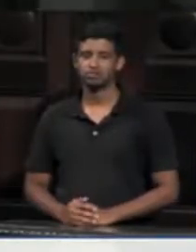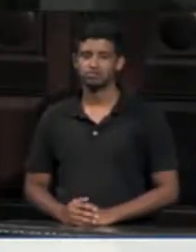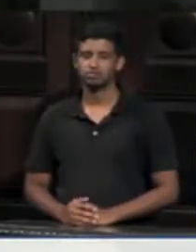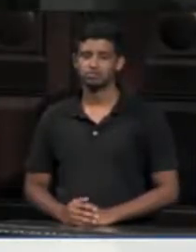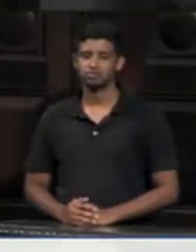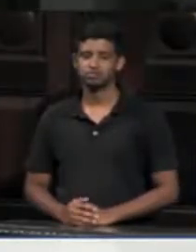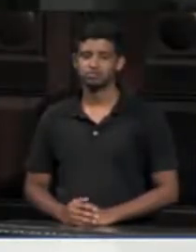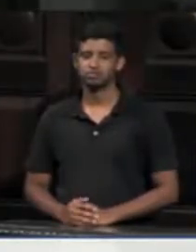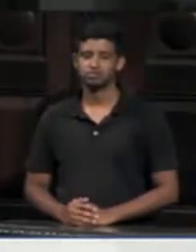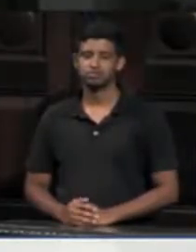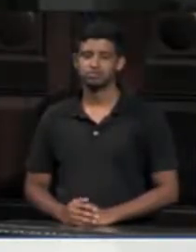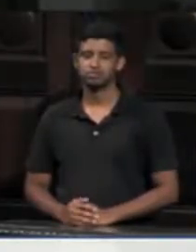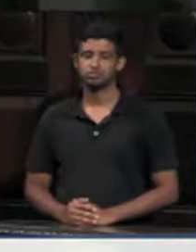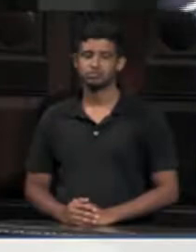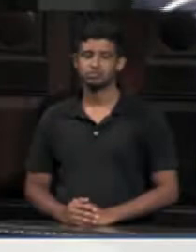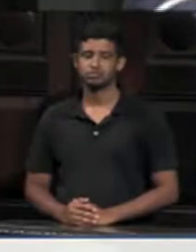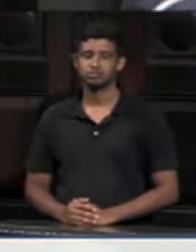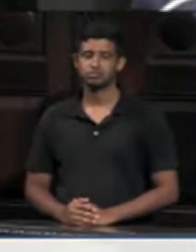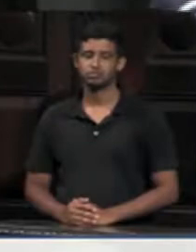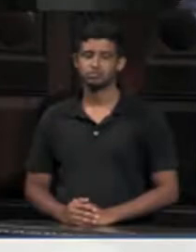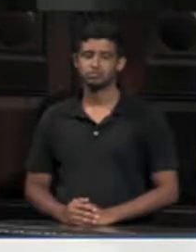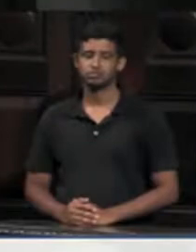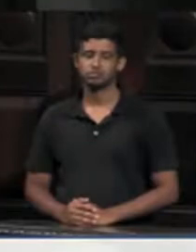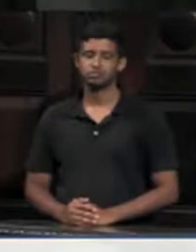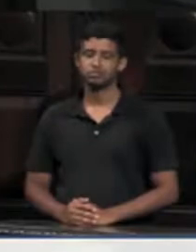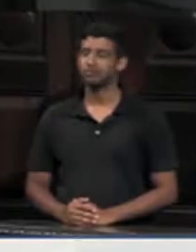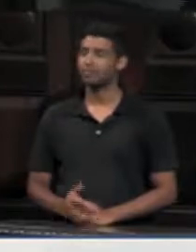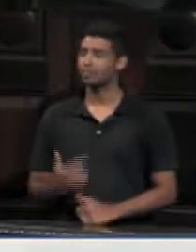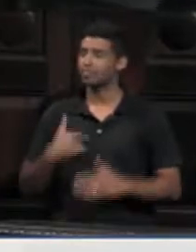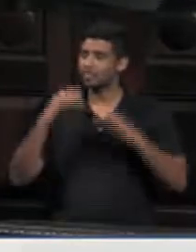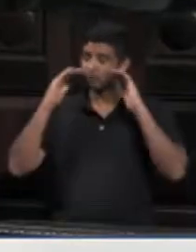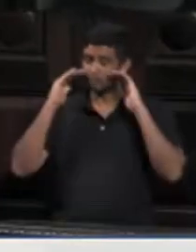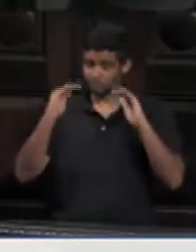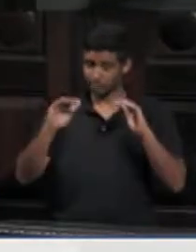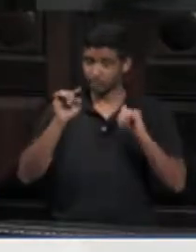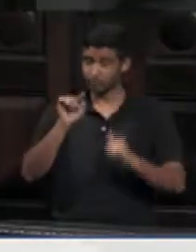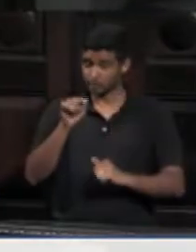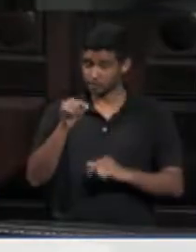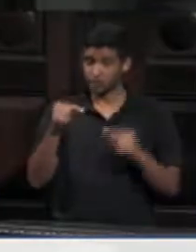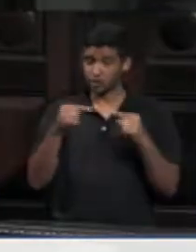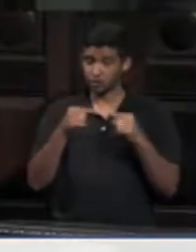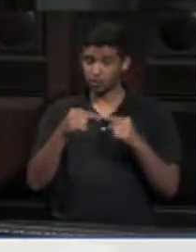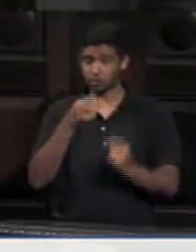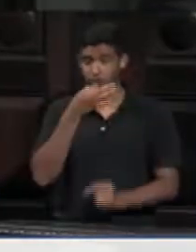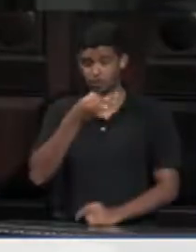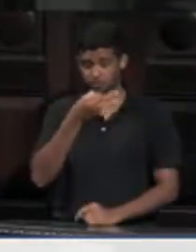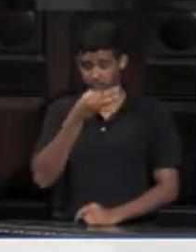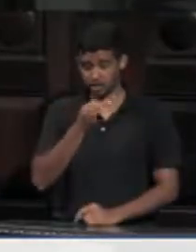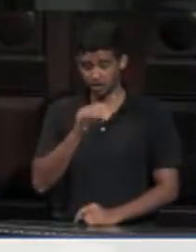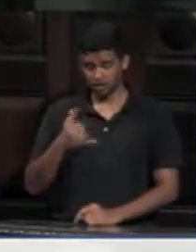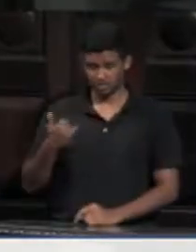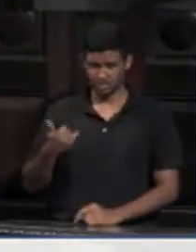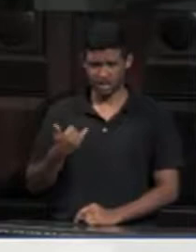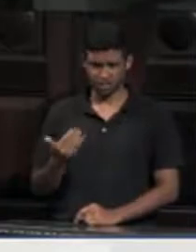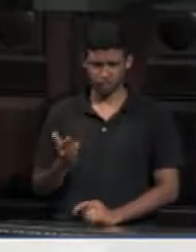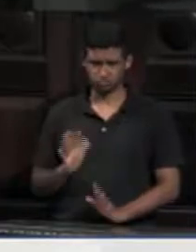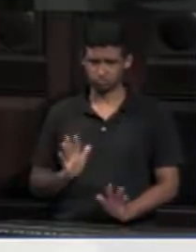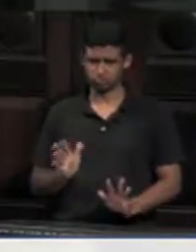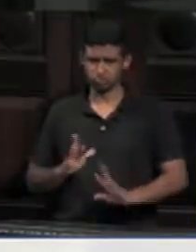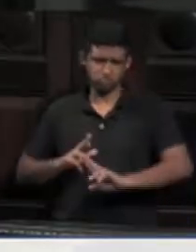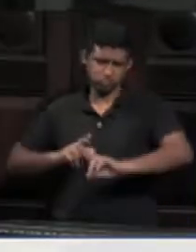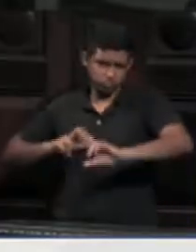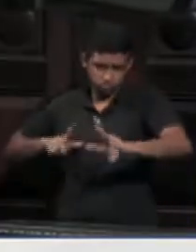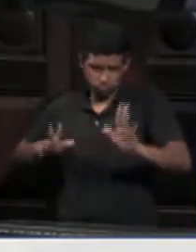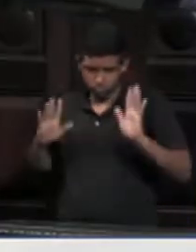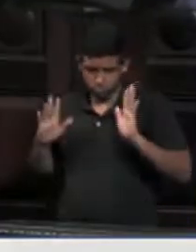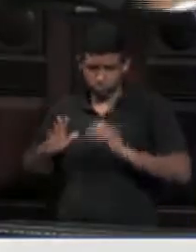sua... Não, deputado Cidinha, eu respeito Vossa Excelência pelas suas opiniões. Não pela sua idade, não, pelo amor de Deus. A idade não é um